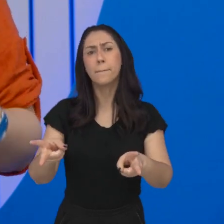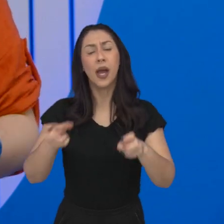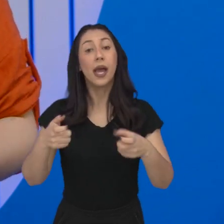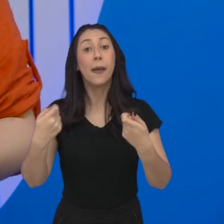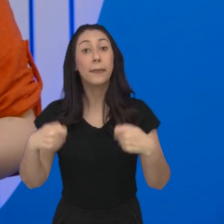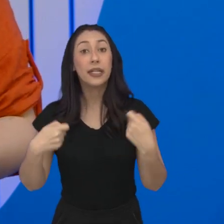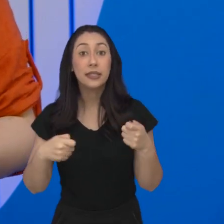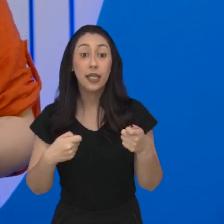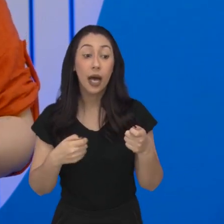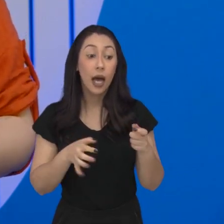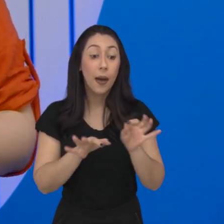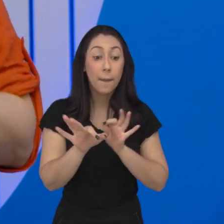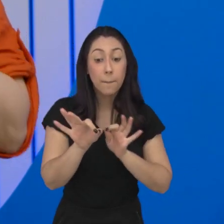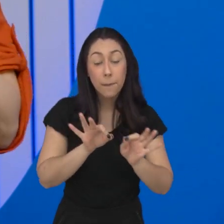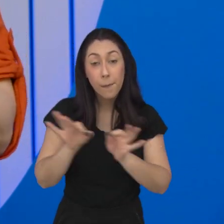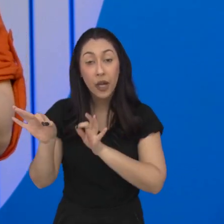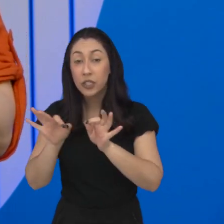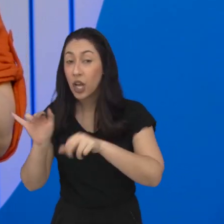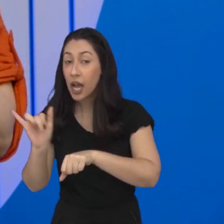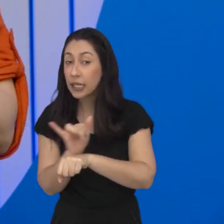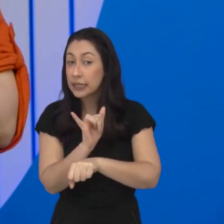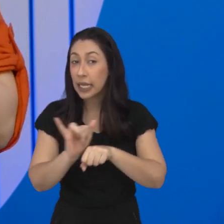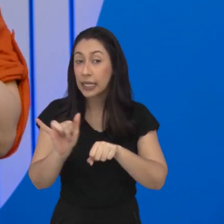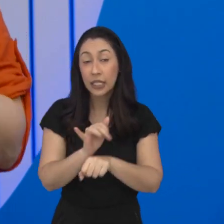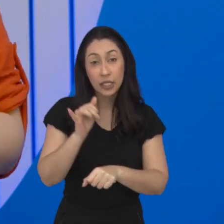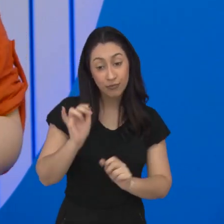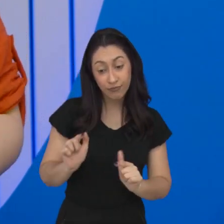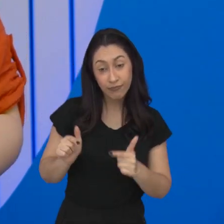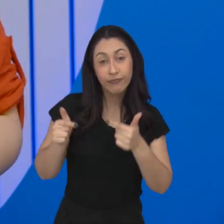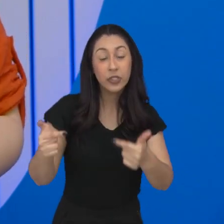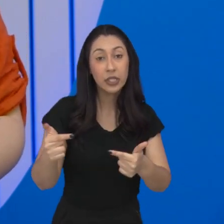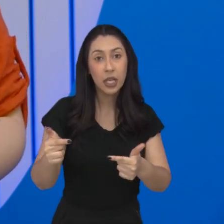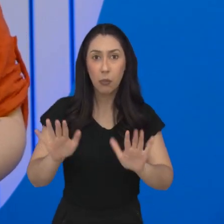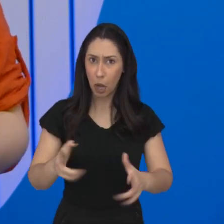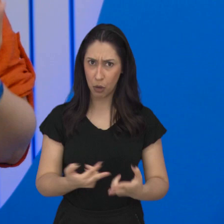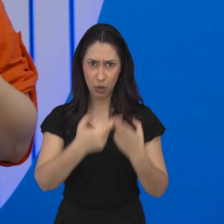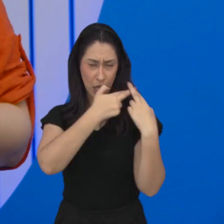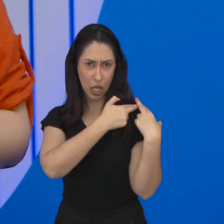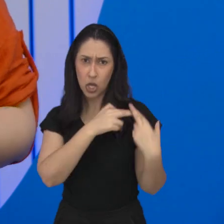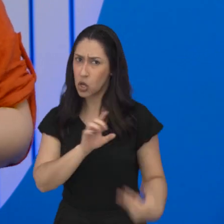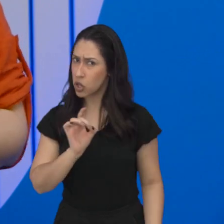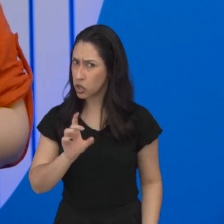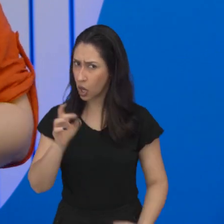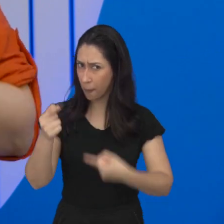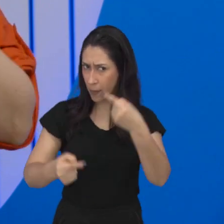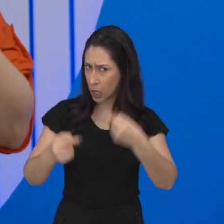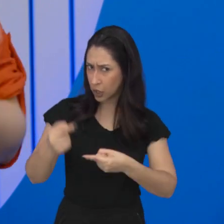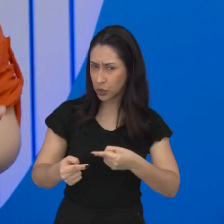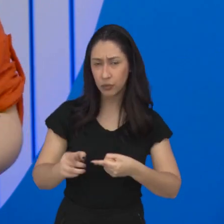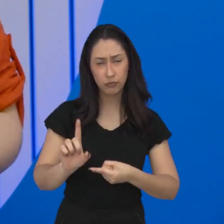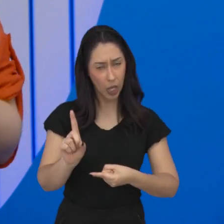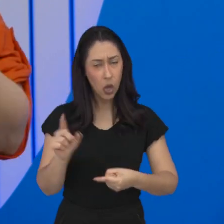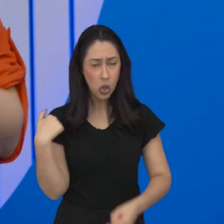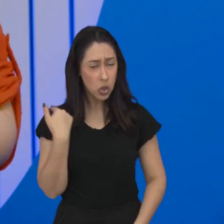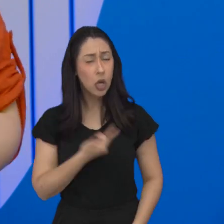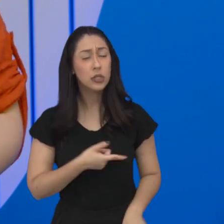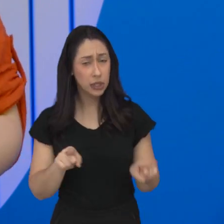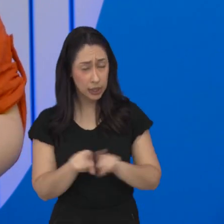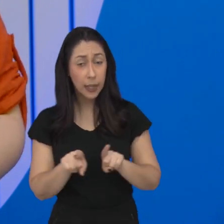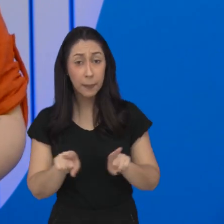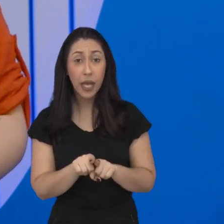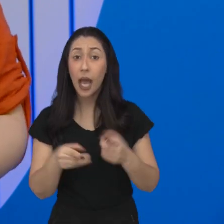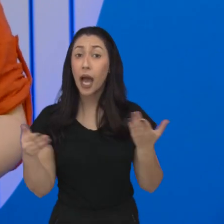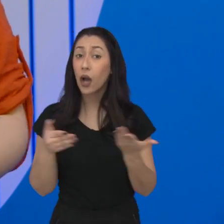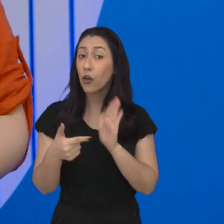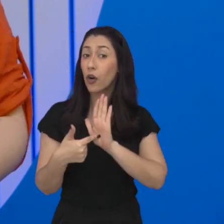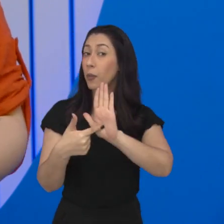medidas de enfrentamento necessárias, mas essa responsabilidade não é só das autoridades. Nós também temos papel importante. Na reportagem a